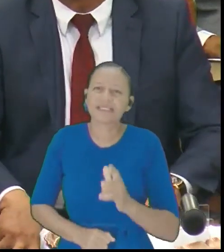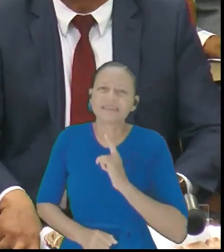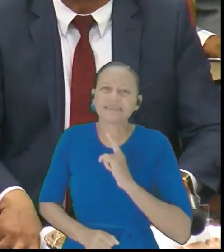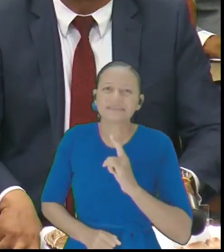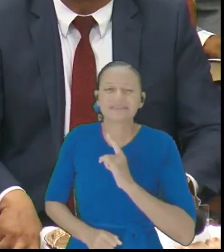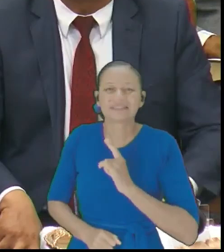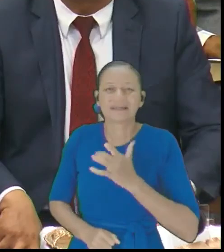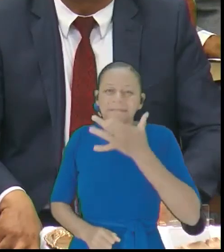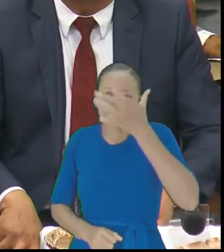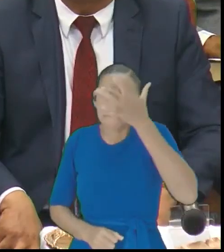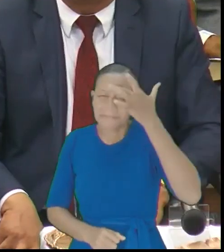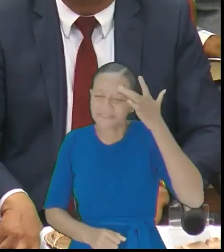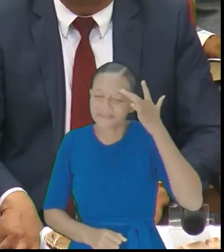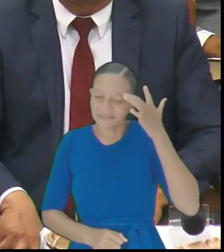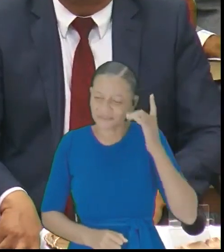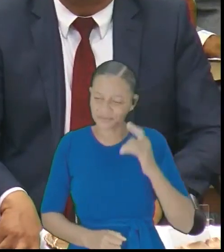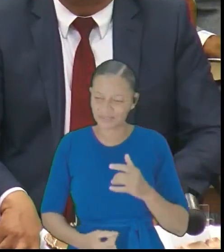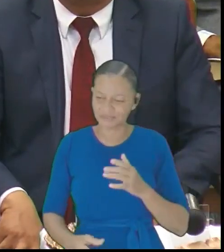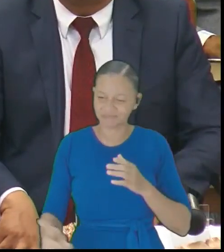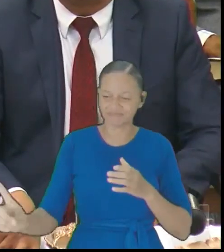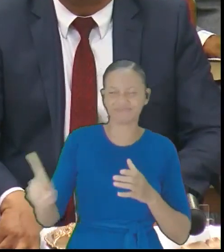deveria ter entrado na tua vida.